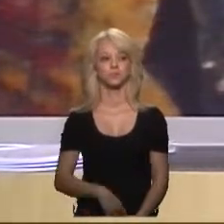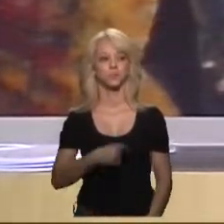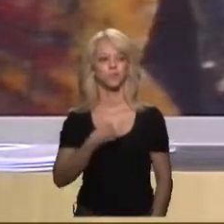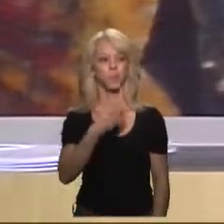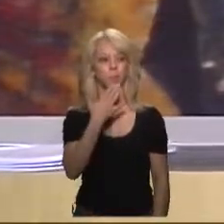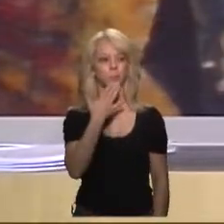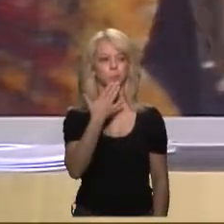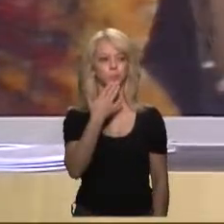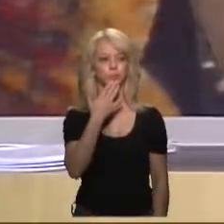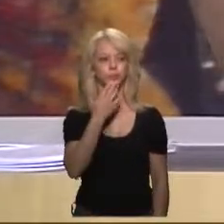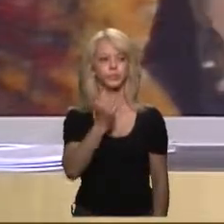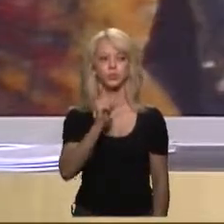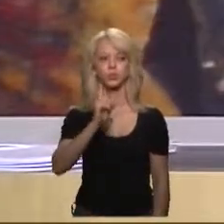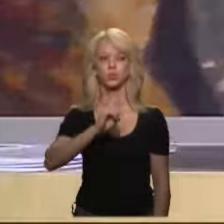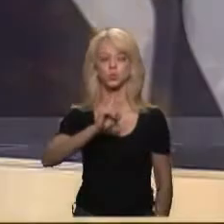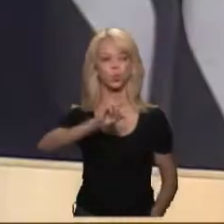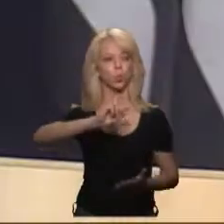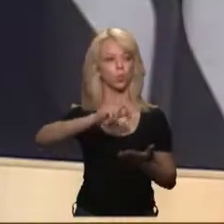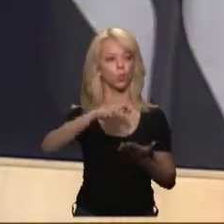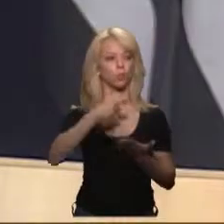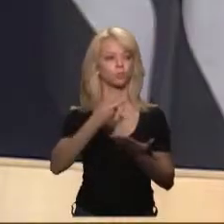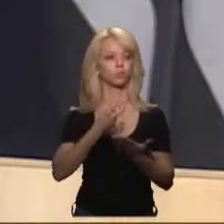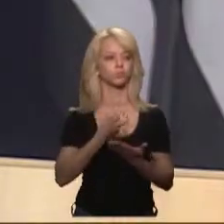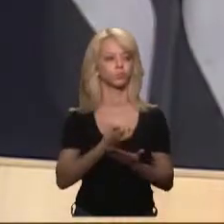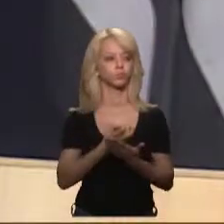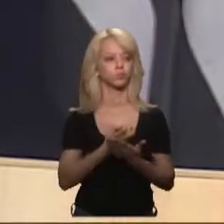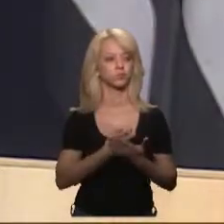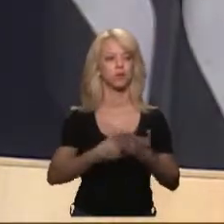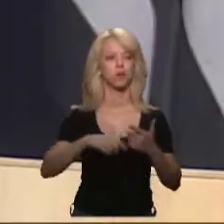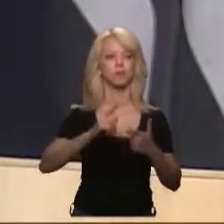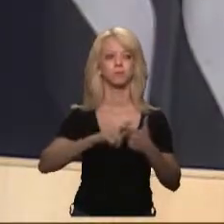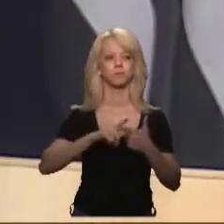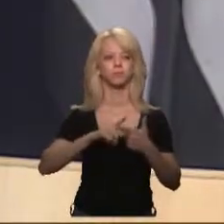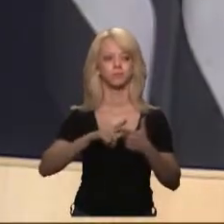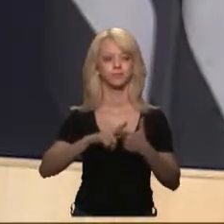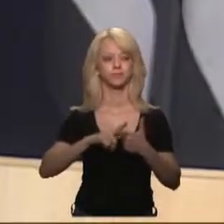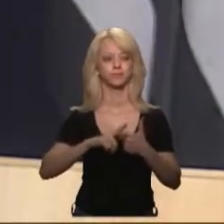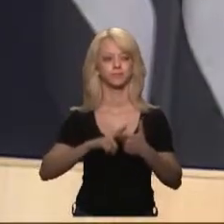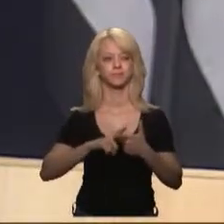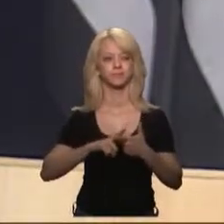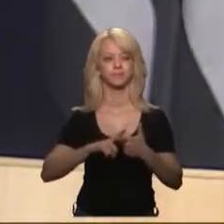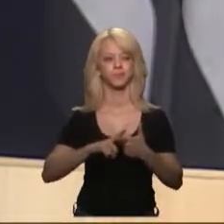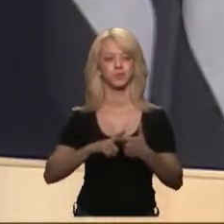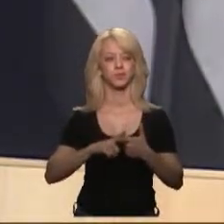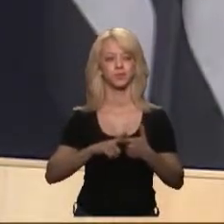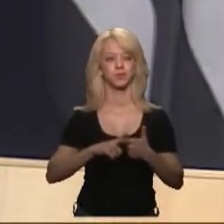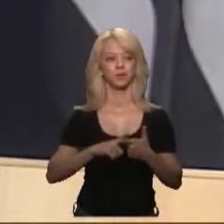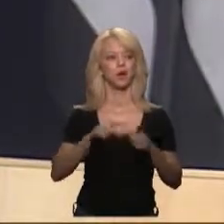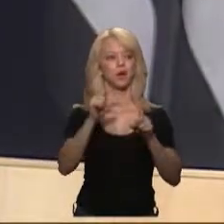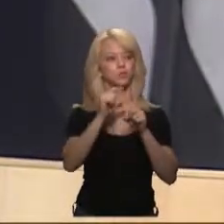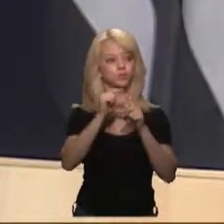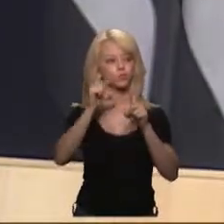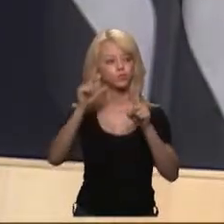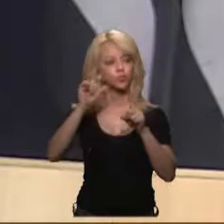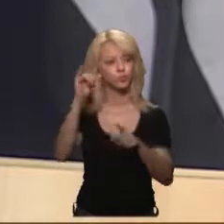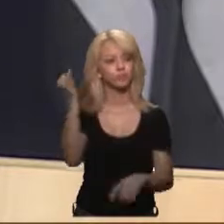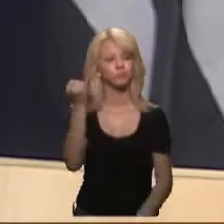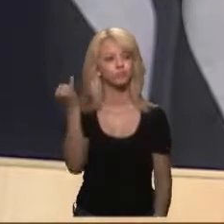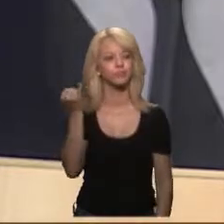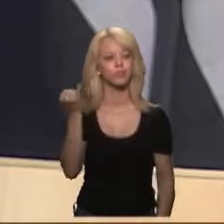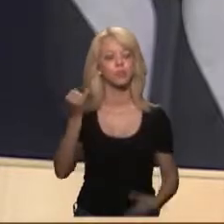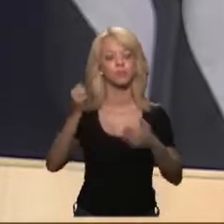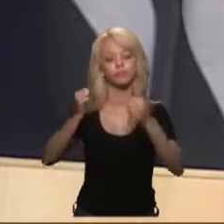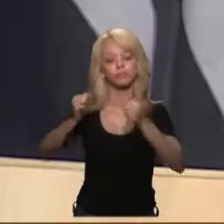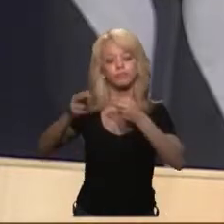Pode ter certeza que terá meu voto. Porque quando o presidente, uma mesa, elabora a pauta da ordem do dia, vê uma certa urgência